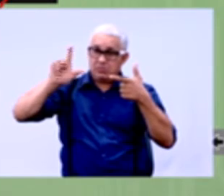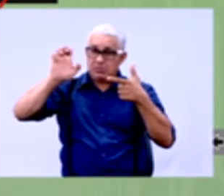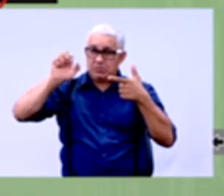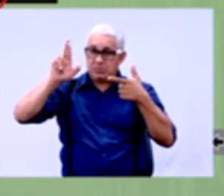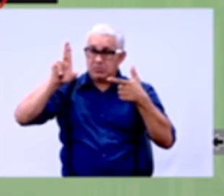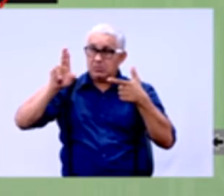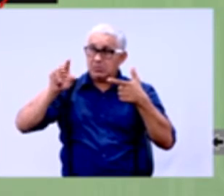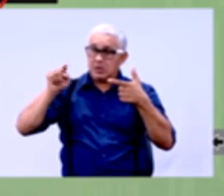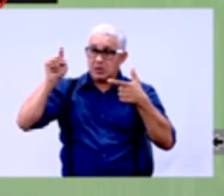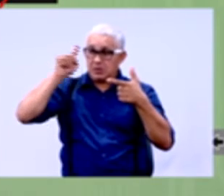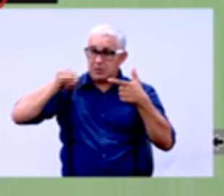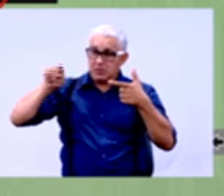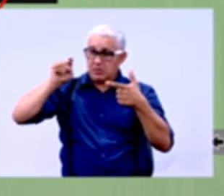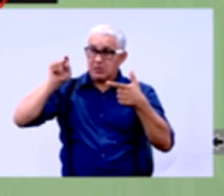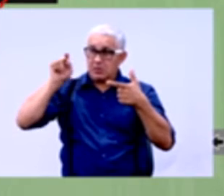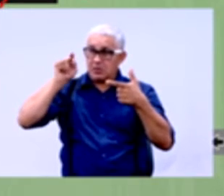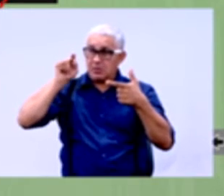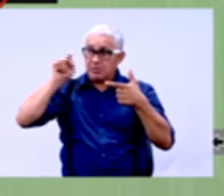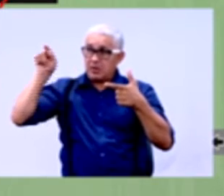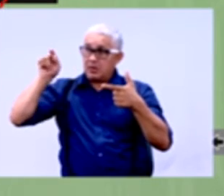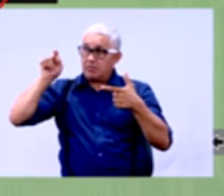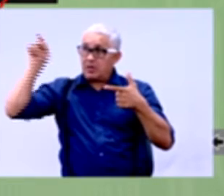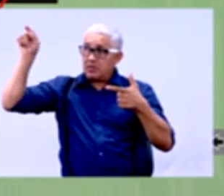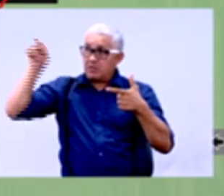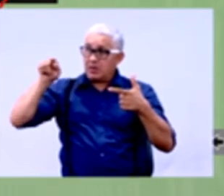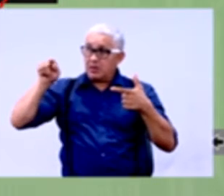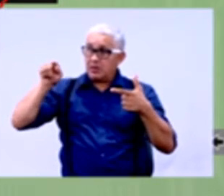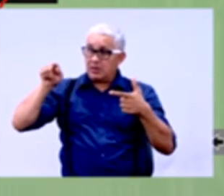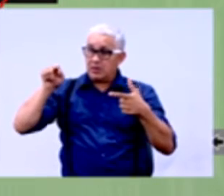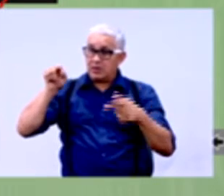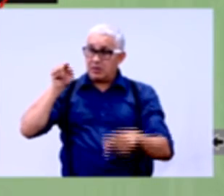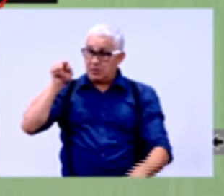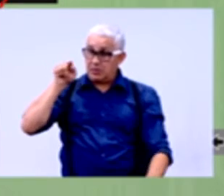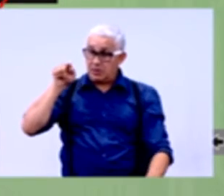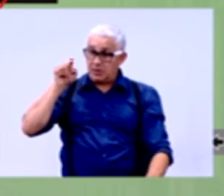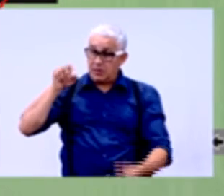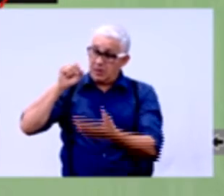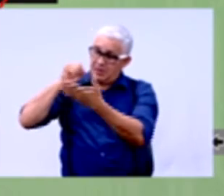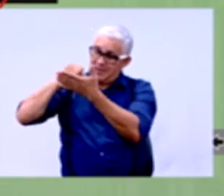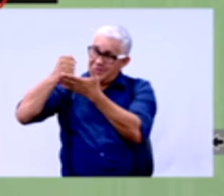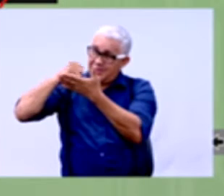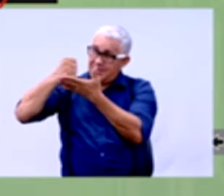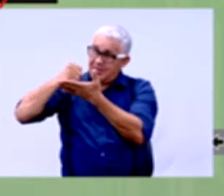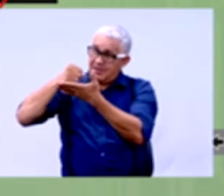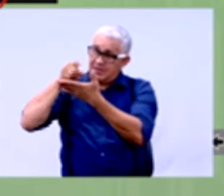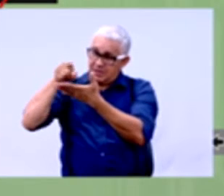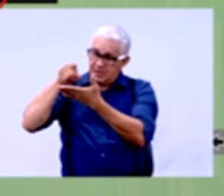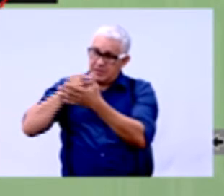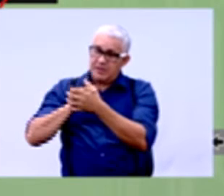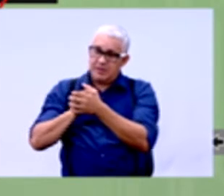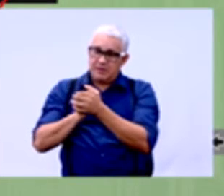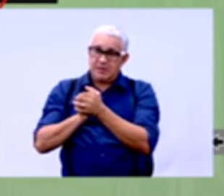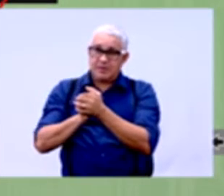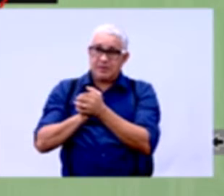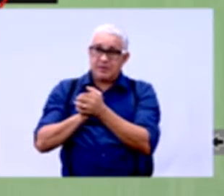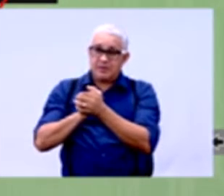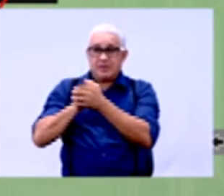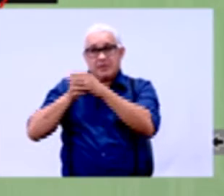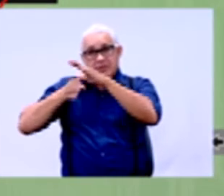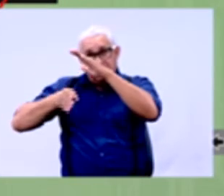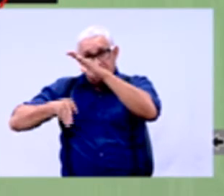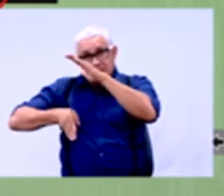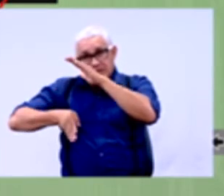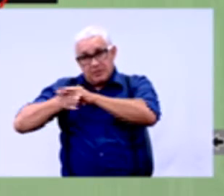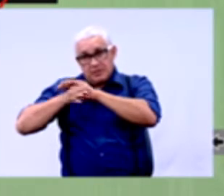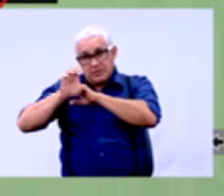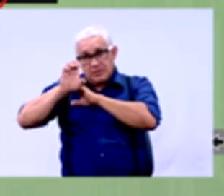círculo com a setinha, então é o controle. E aí o controller é que vai acessar